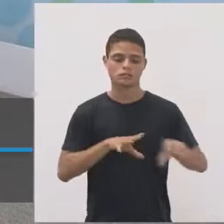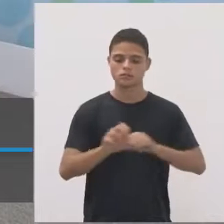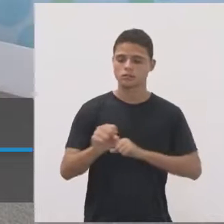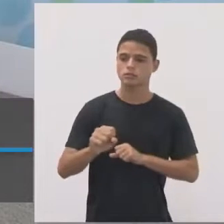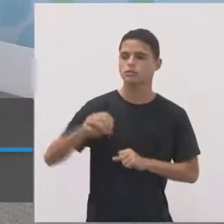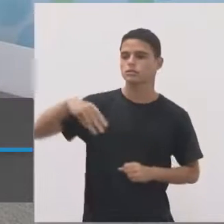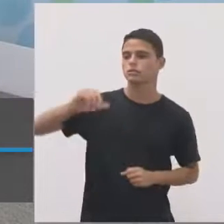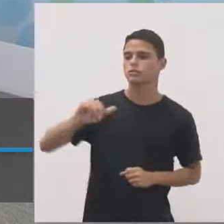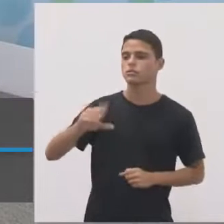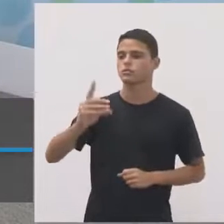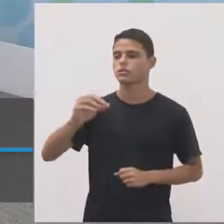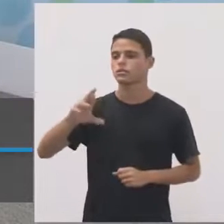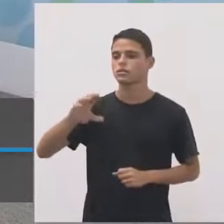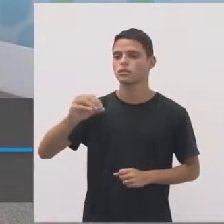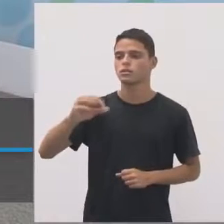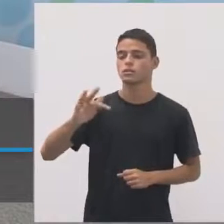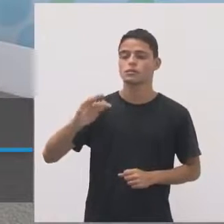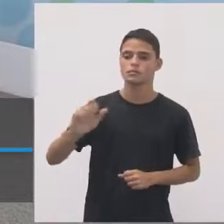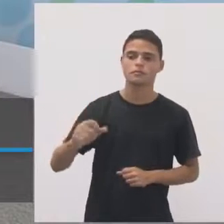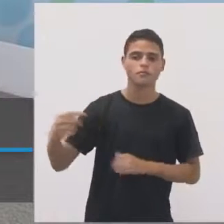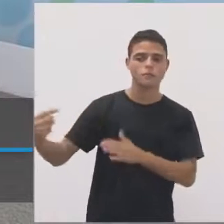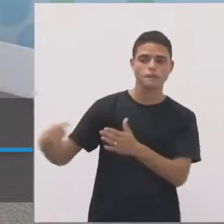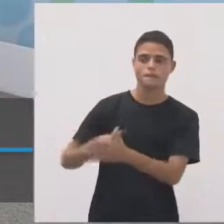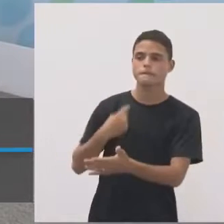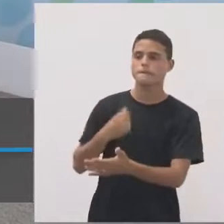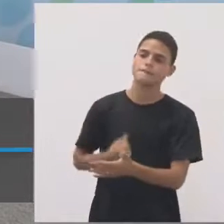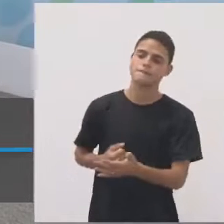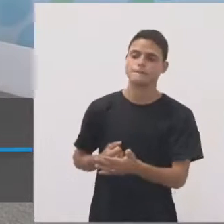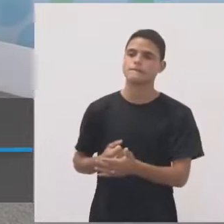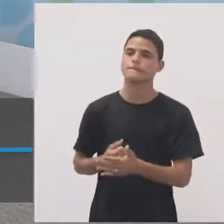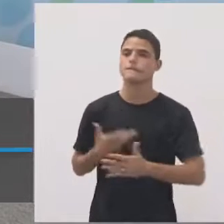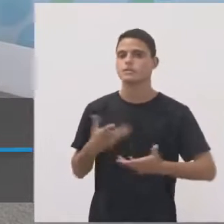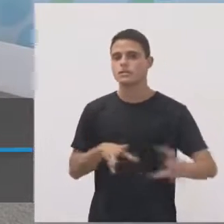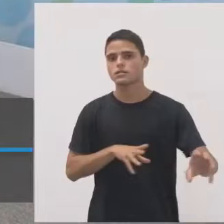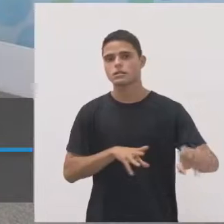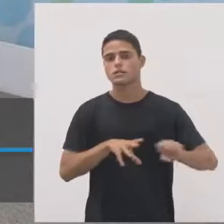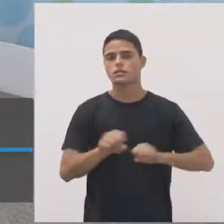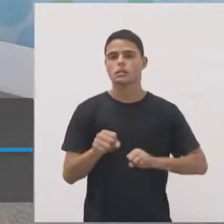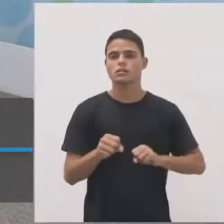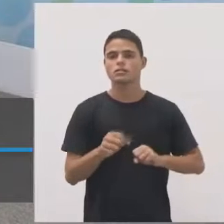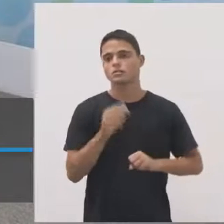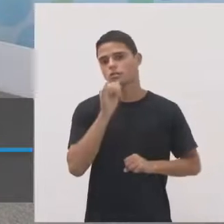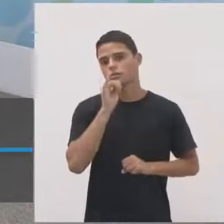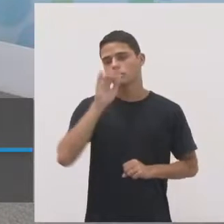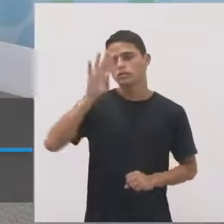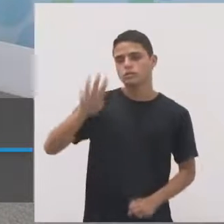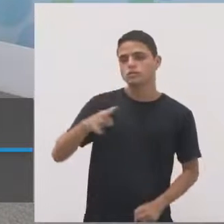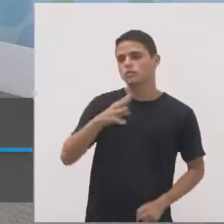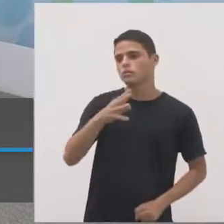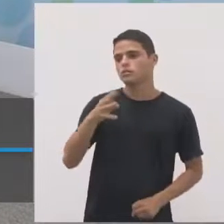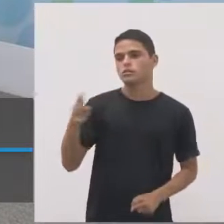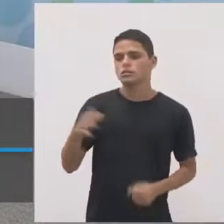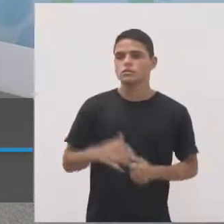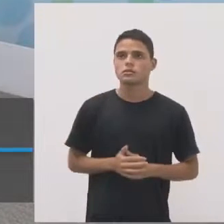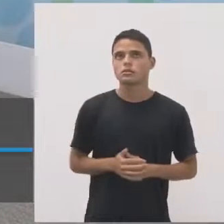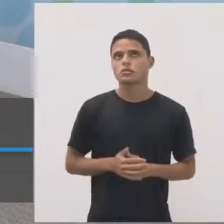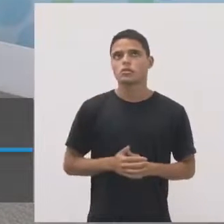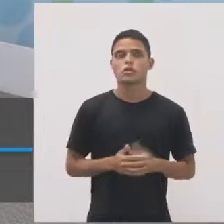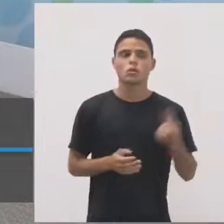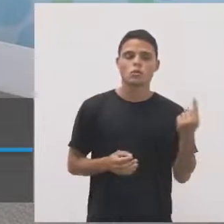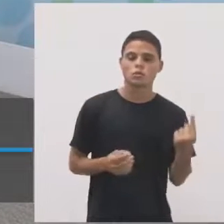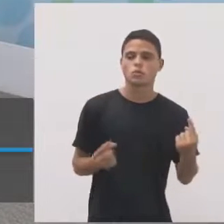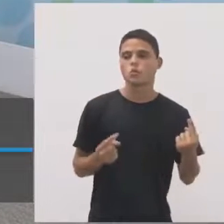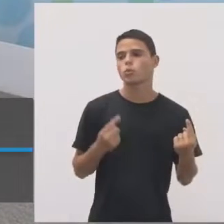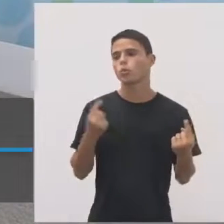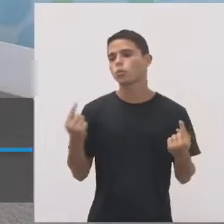ou formação do Google, vocês perguntam, né? Assim, a gente vai fazer uma formação sobre planilhas. Vocês perguntam, é melhor o planilhas do Google ou